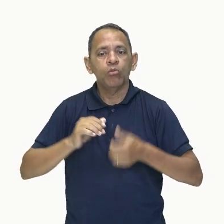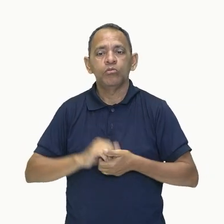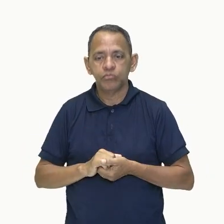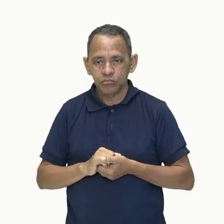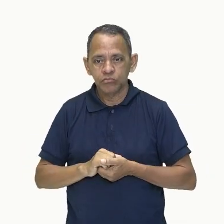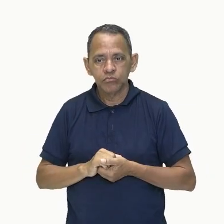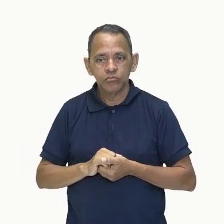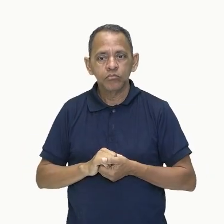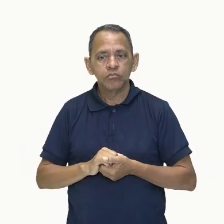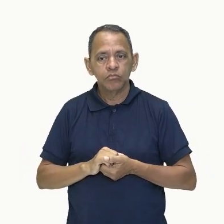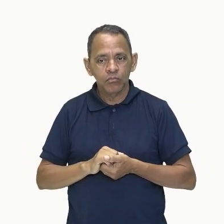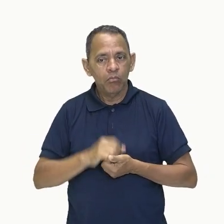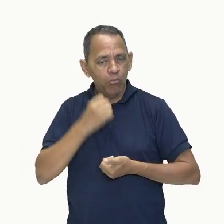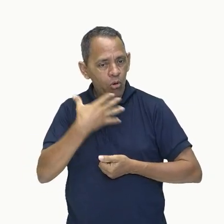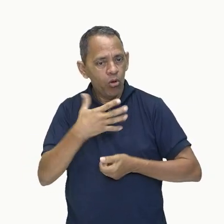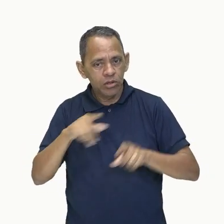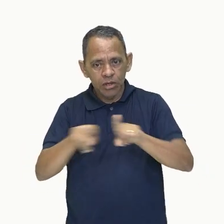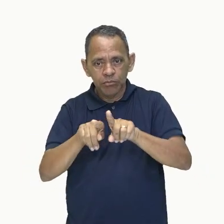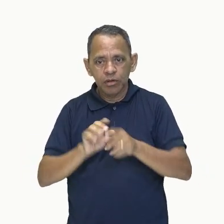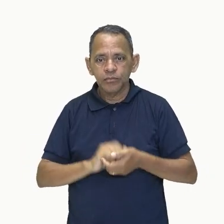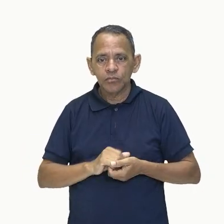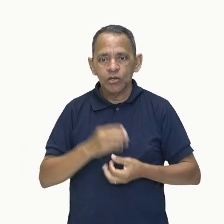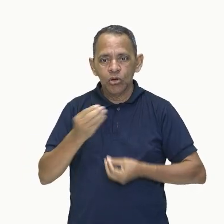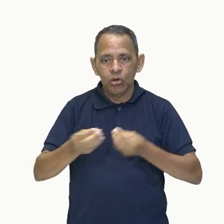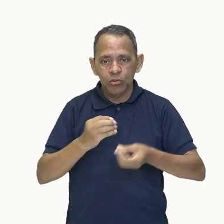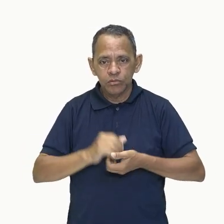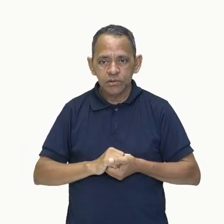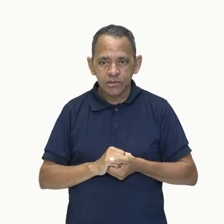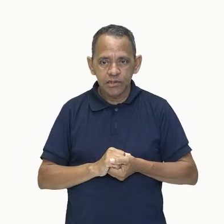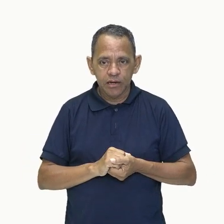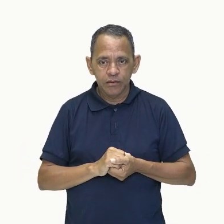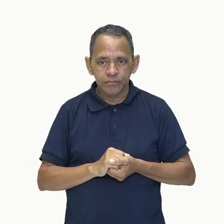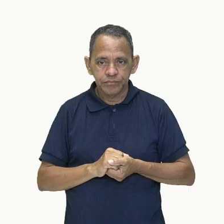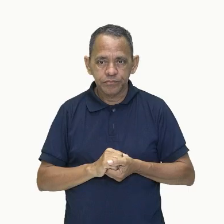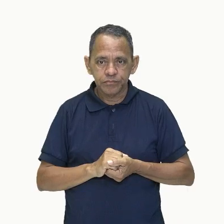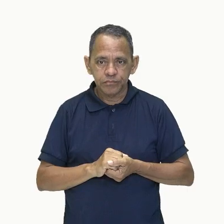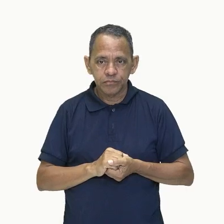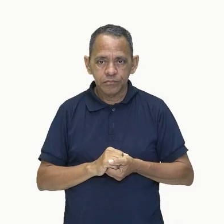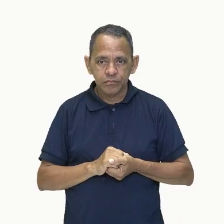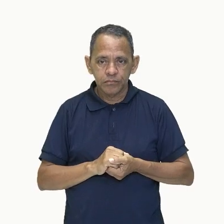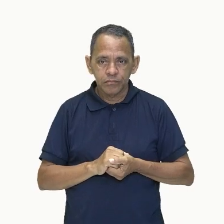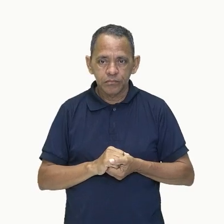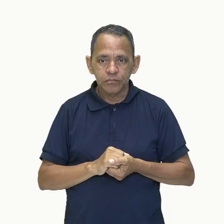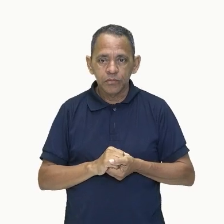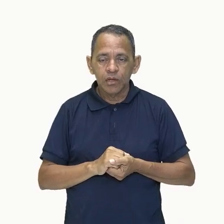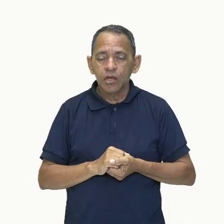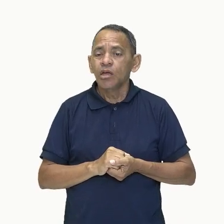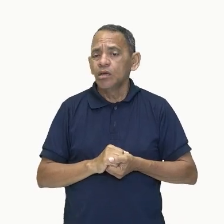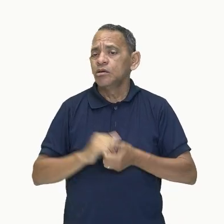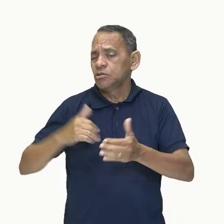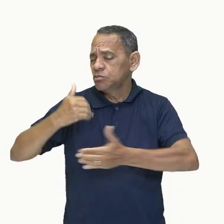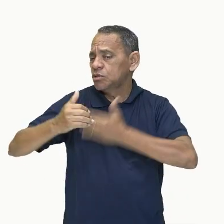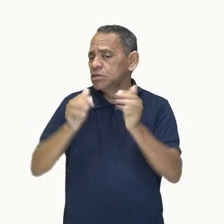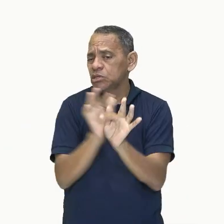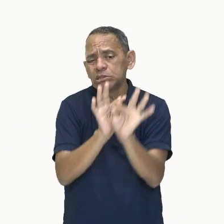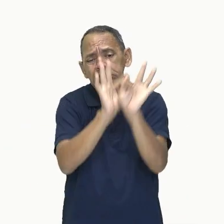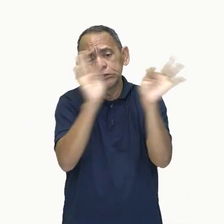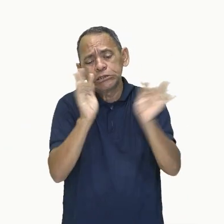eles vão ficar, né, processos bem mais simples e